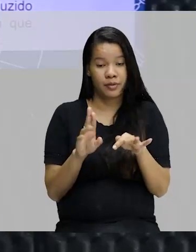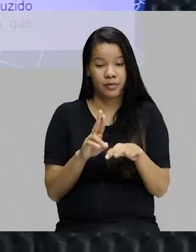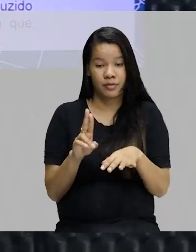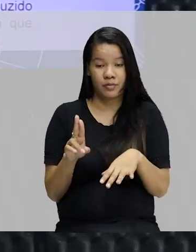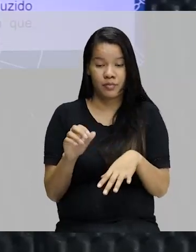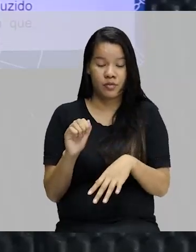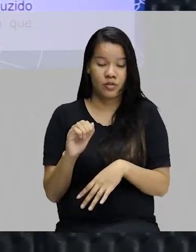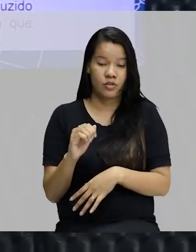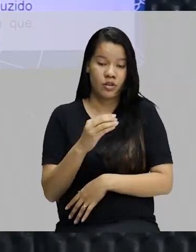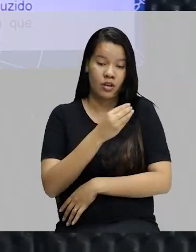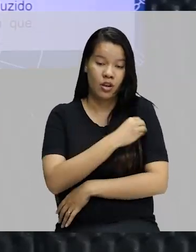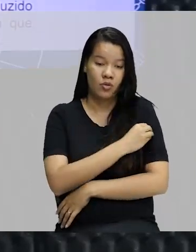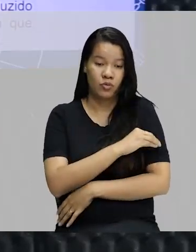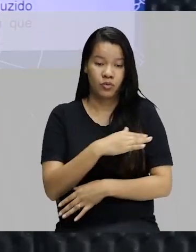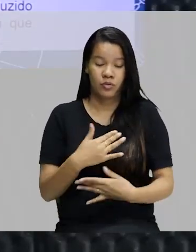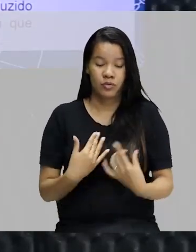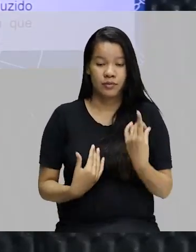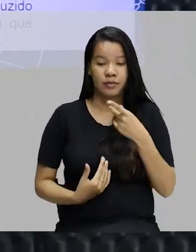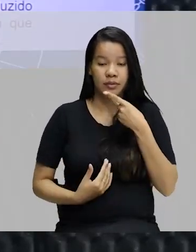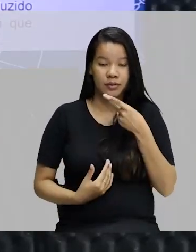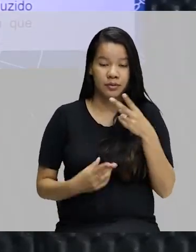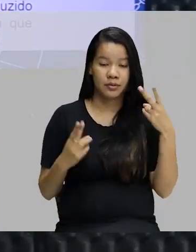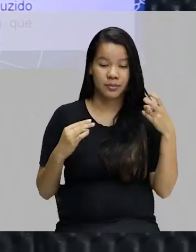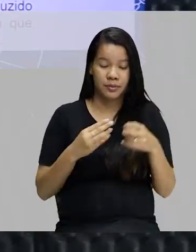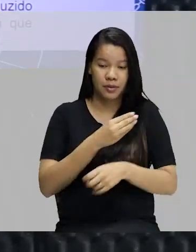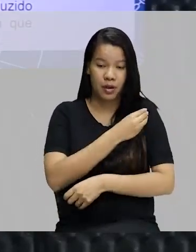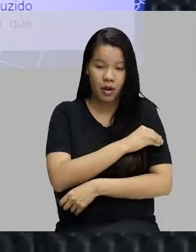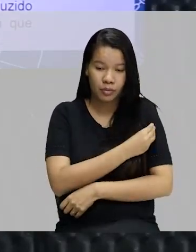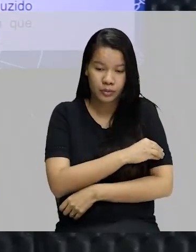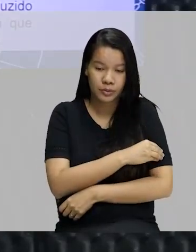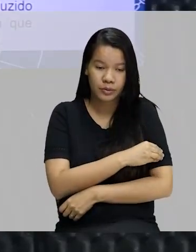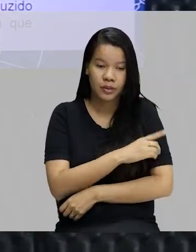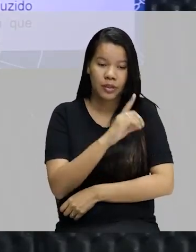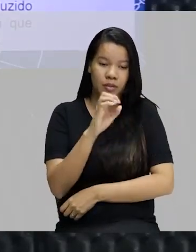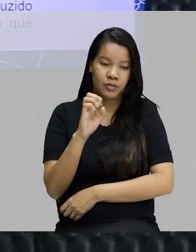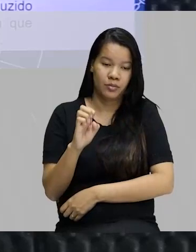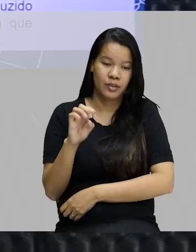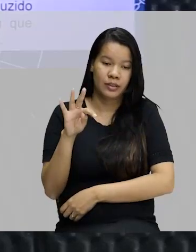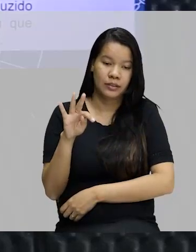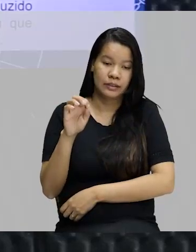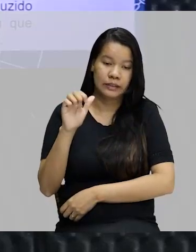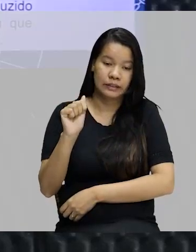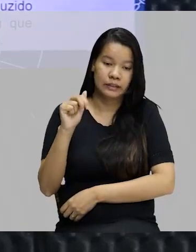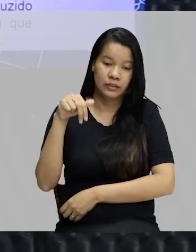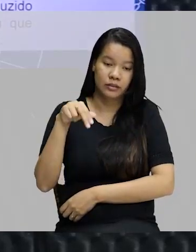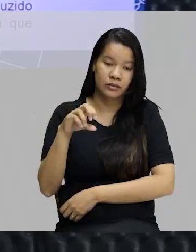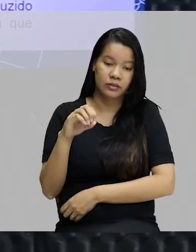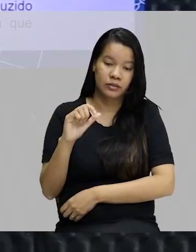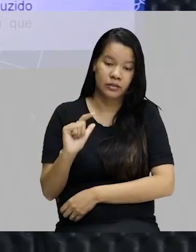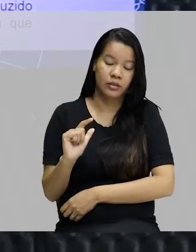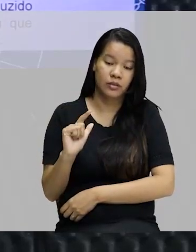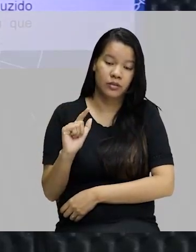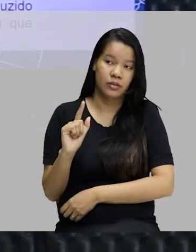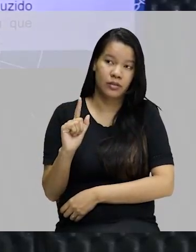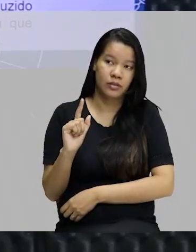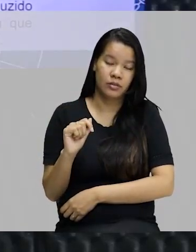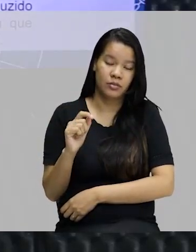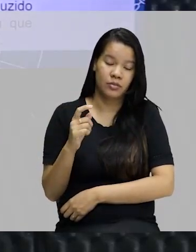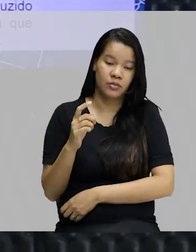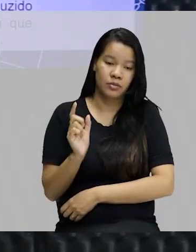de álcool. Quando a gente fala de álcool, estamos falando do etanol, certo? É uma